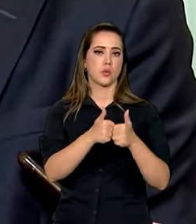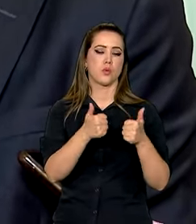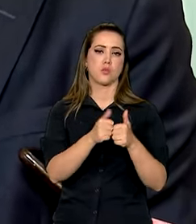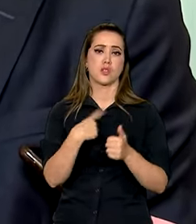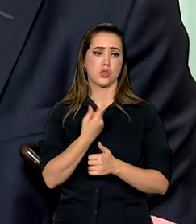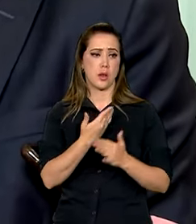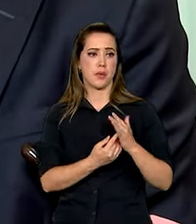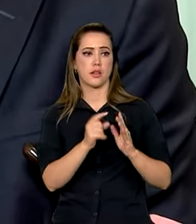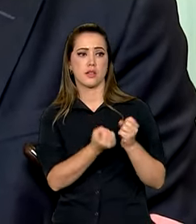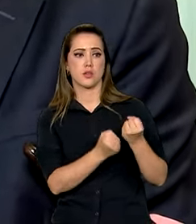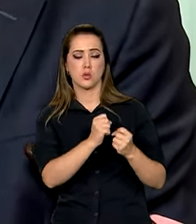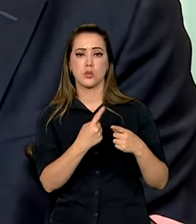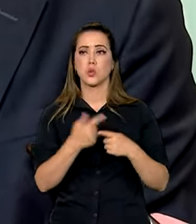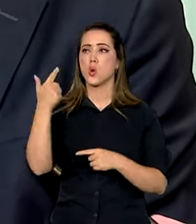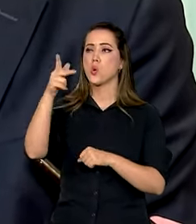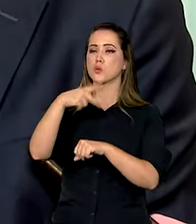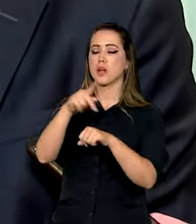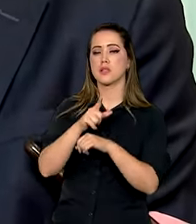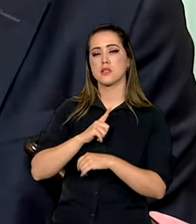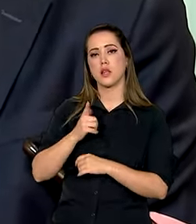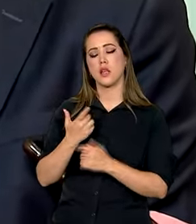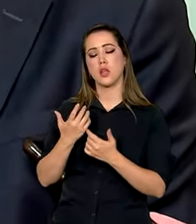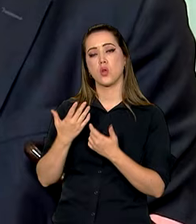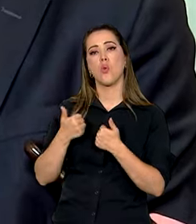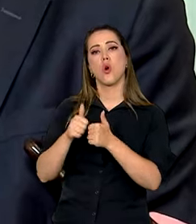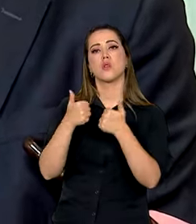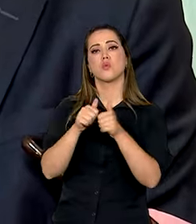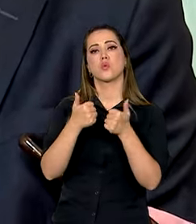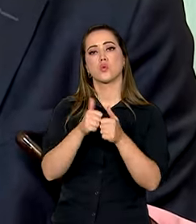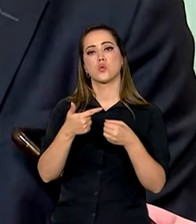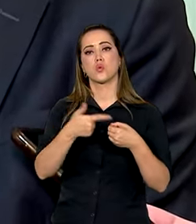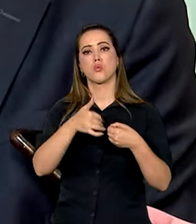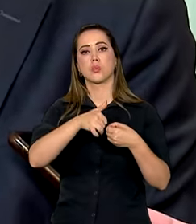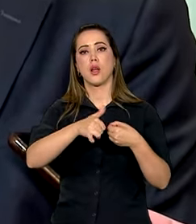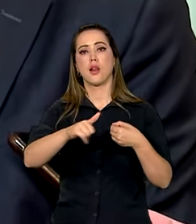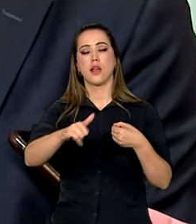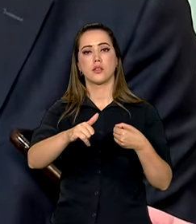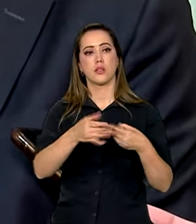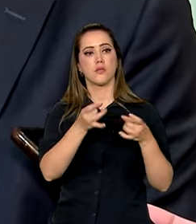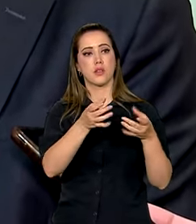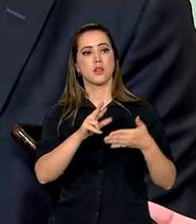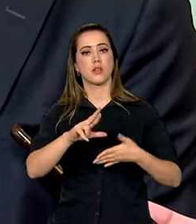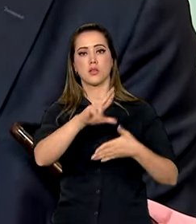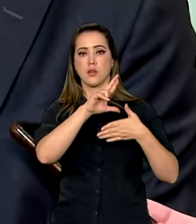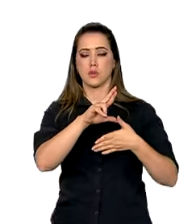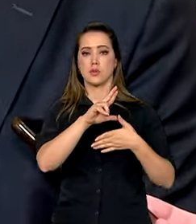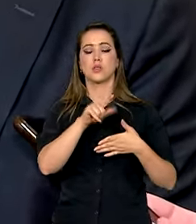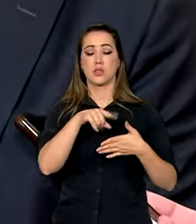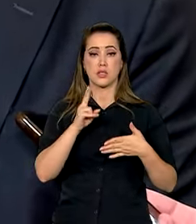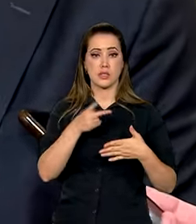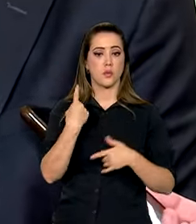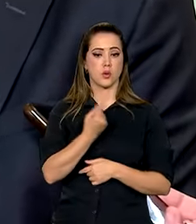indústria. Por quê? Porque outros países estão produzindo ônibus elétricos, vendendo na América Latina, ocupando o mercado que historicamente foi nosso.